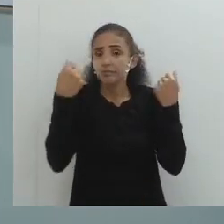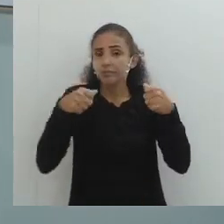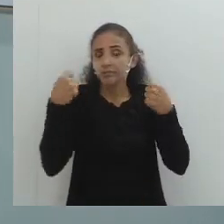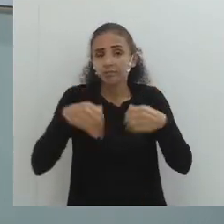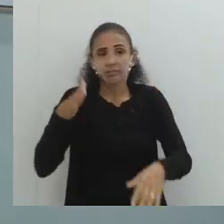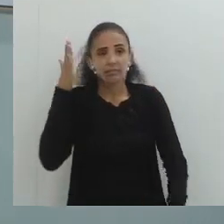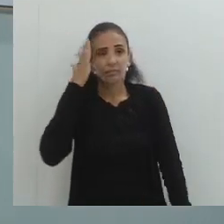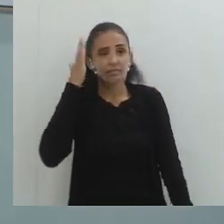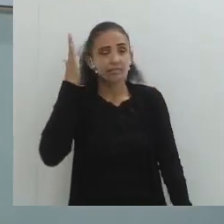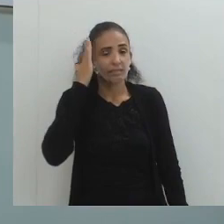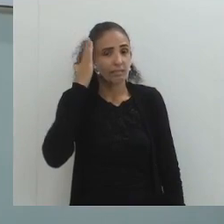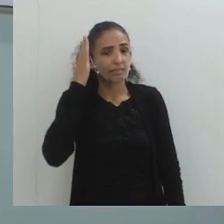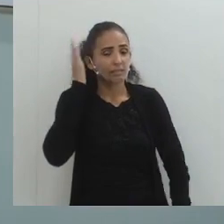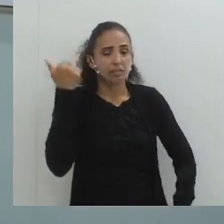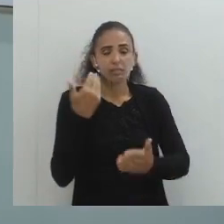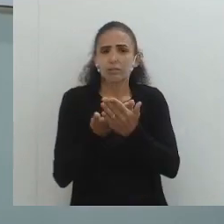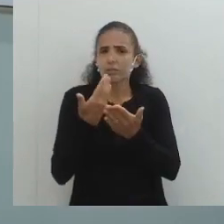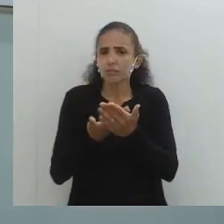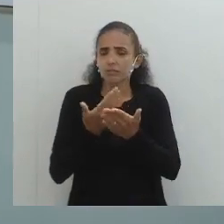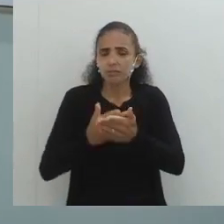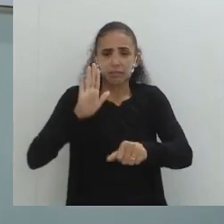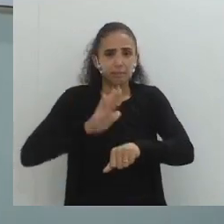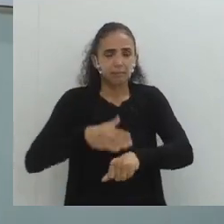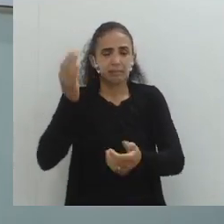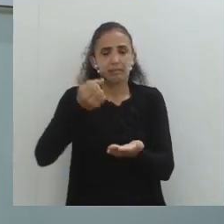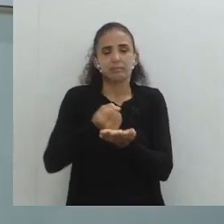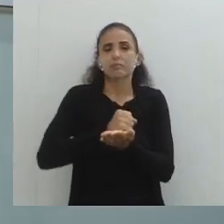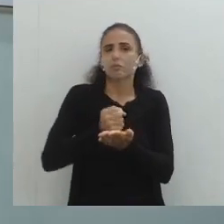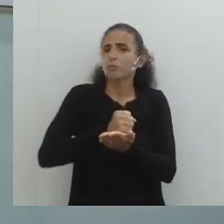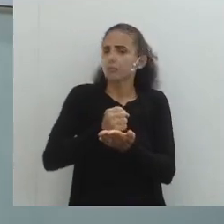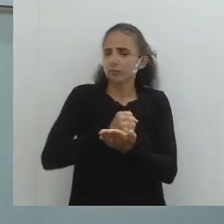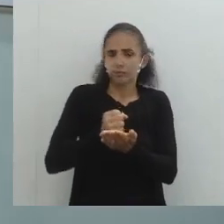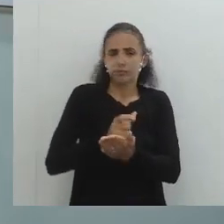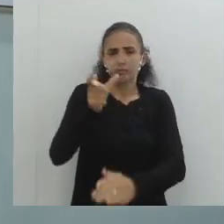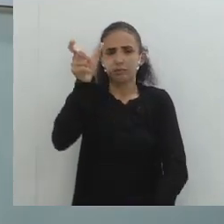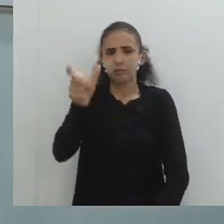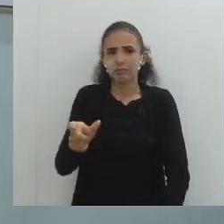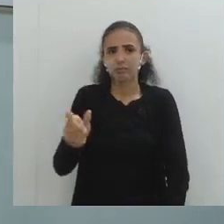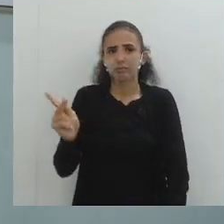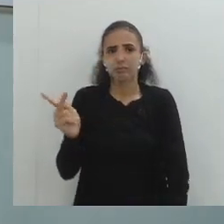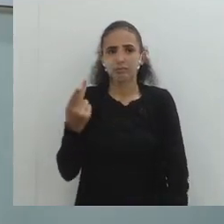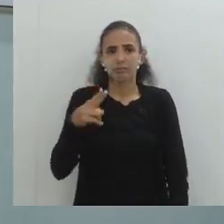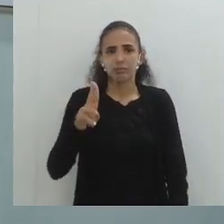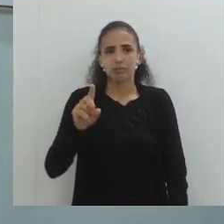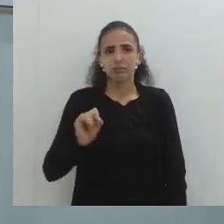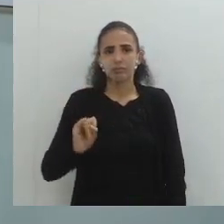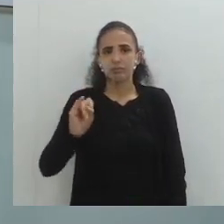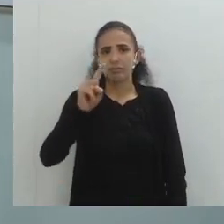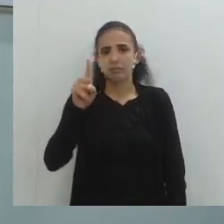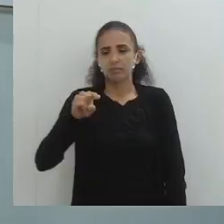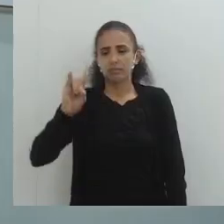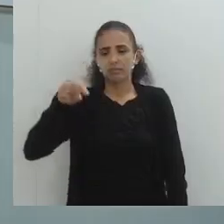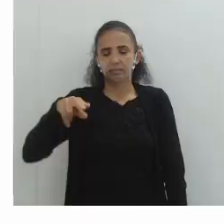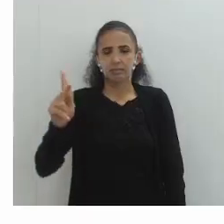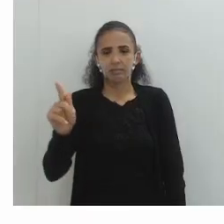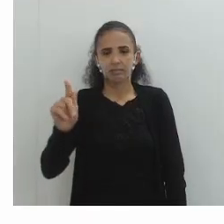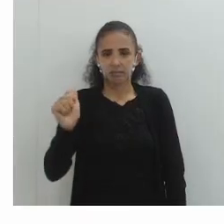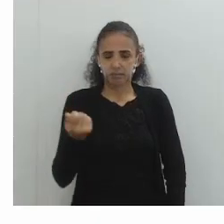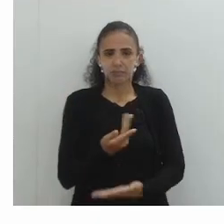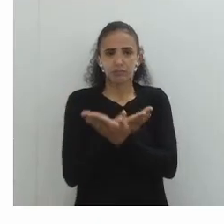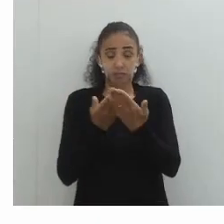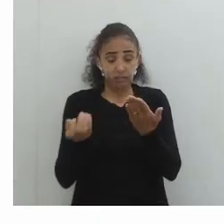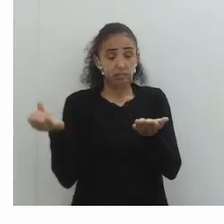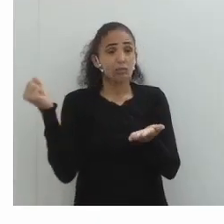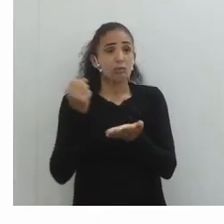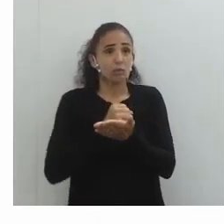o Zinga, você precisa estudar jogo. Ele é o top sobre jogo. E